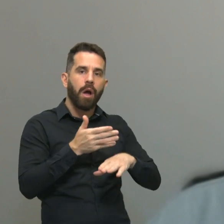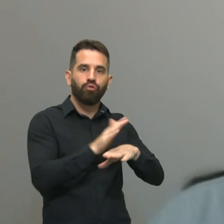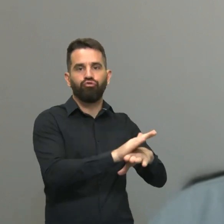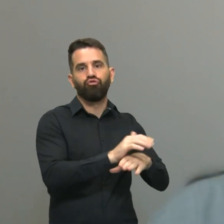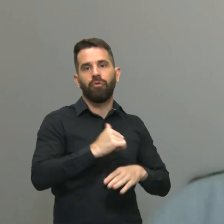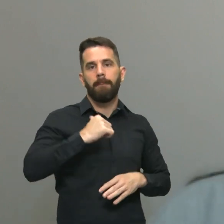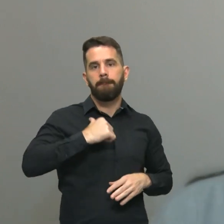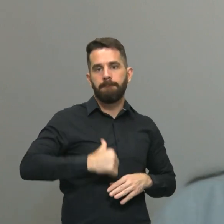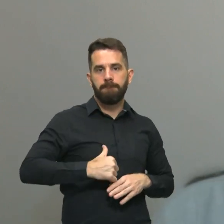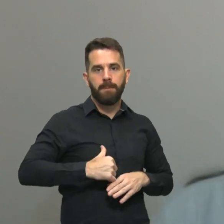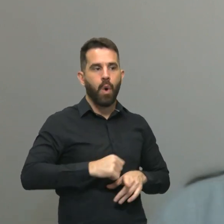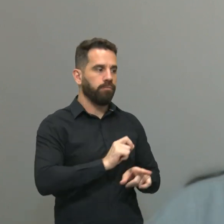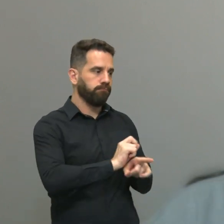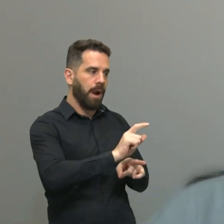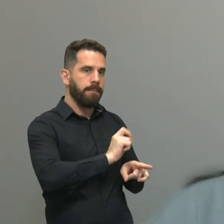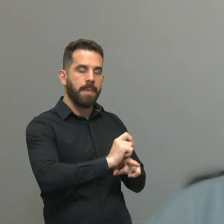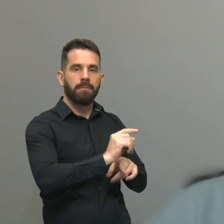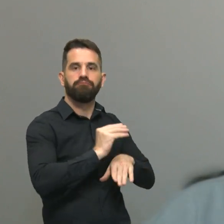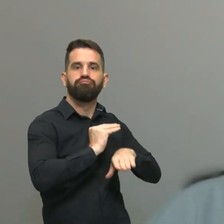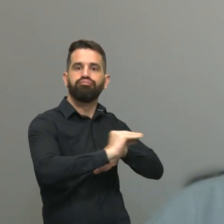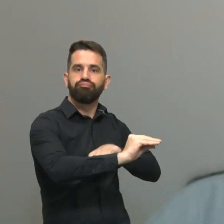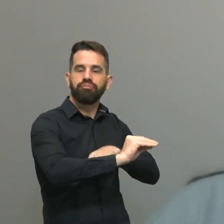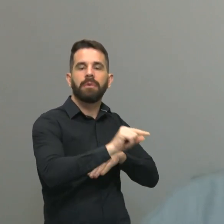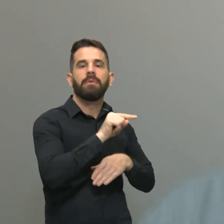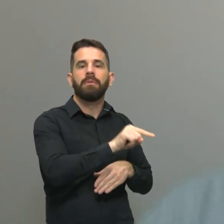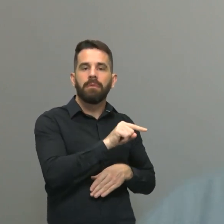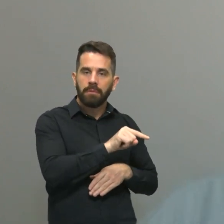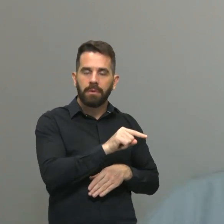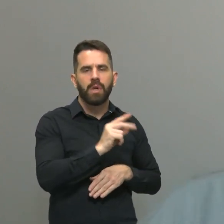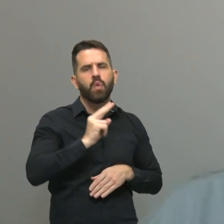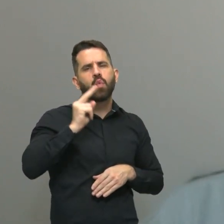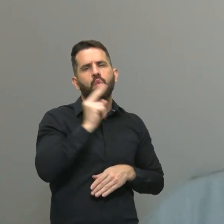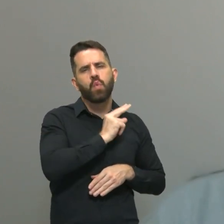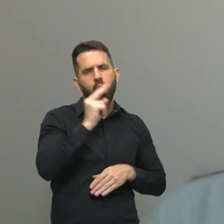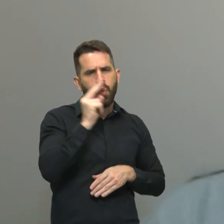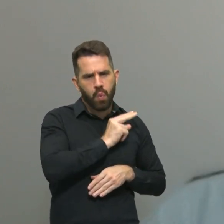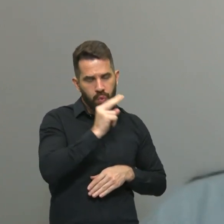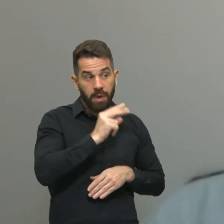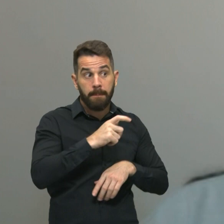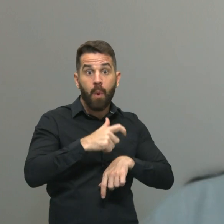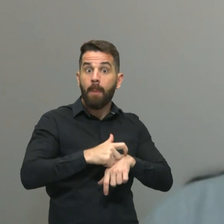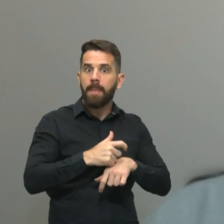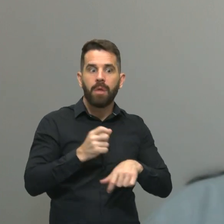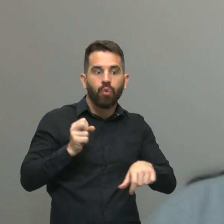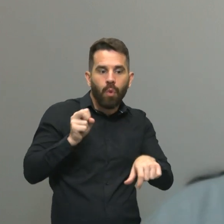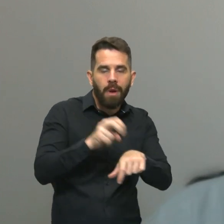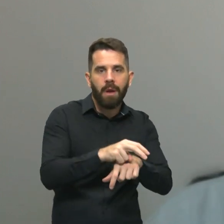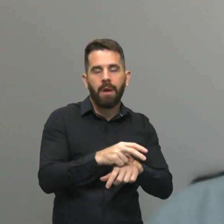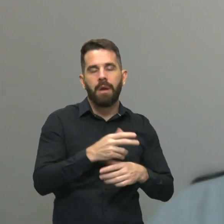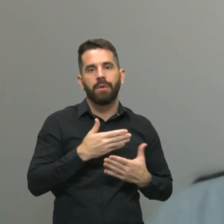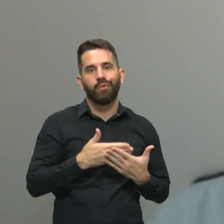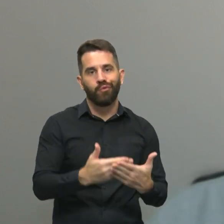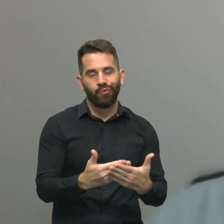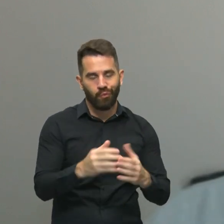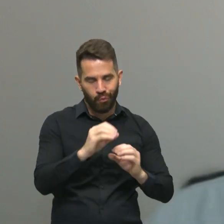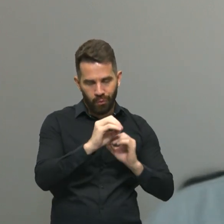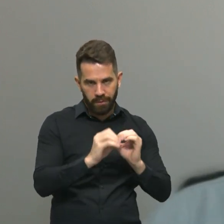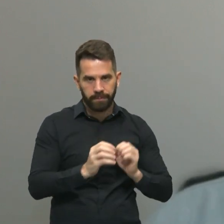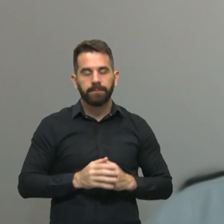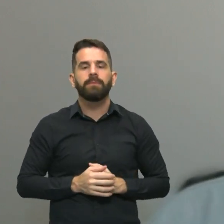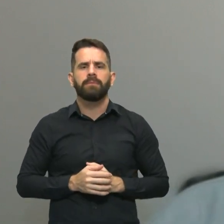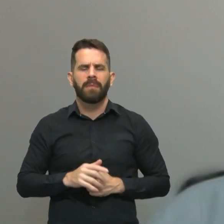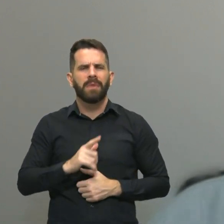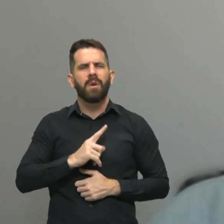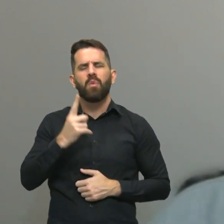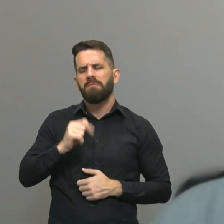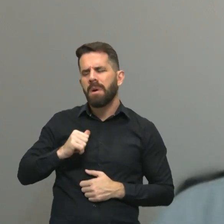de apoio ao ingressar na universidade, né? E nós temos também uma bolsa MEC,